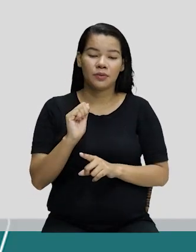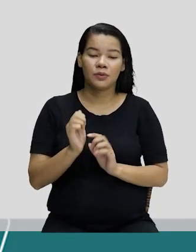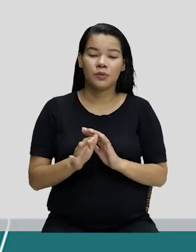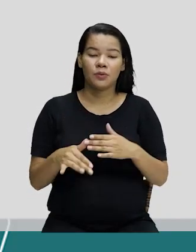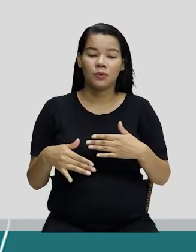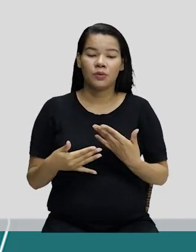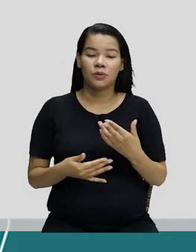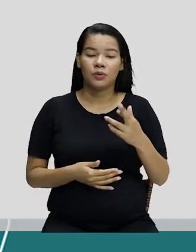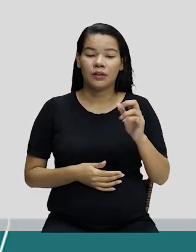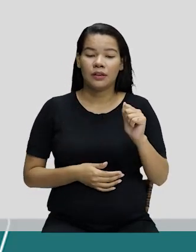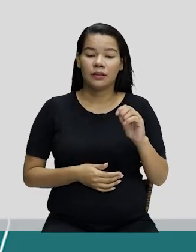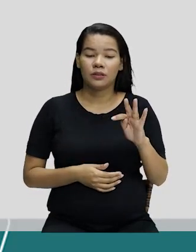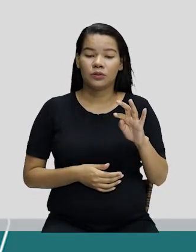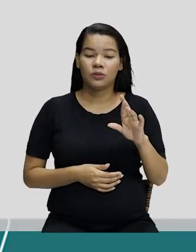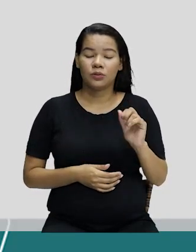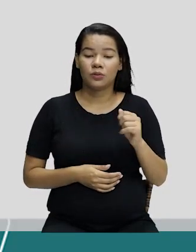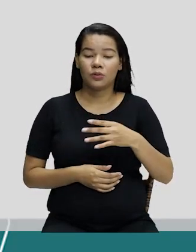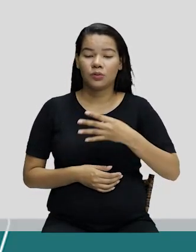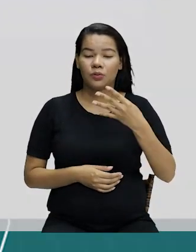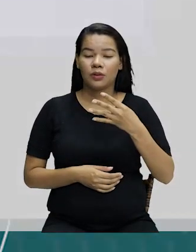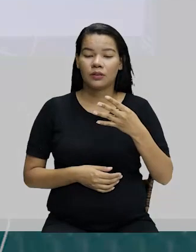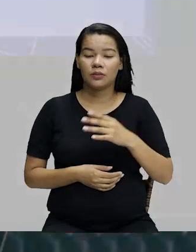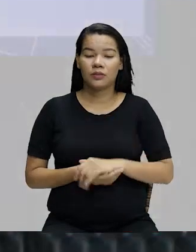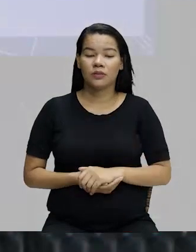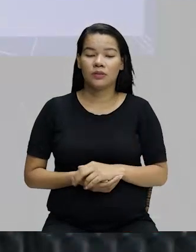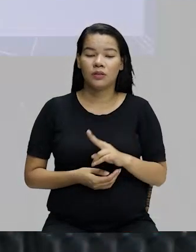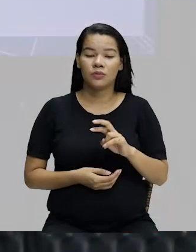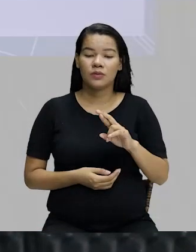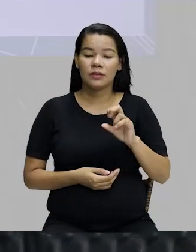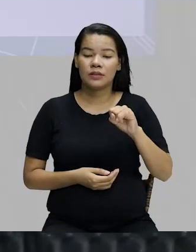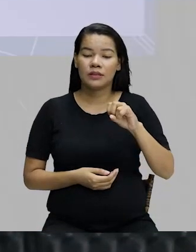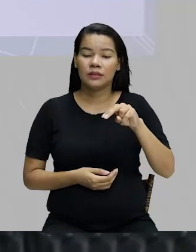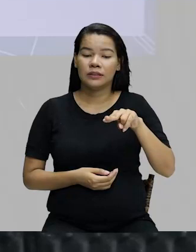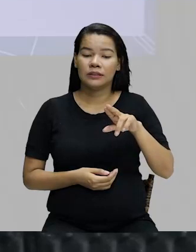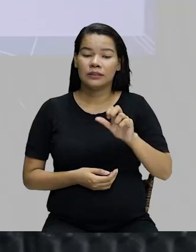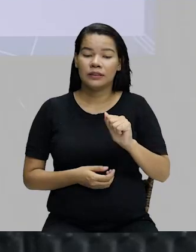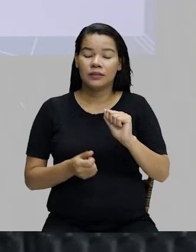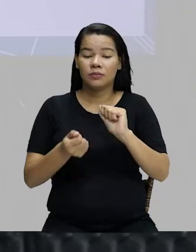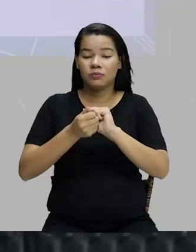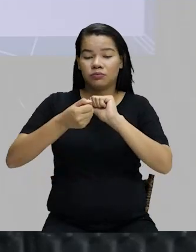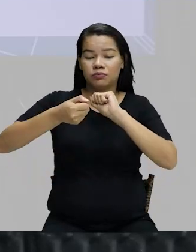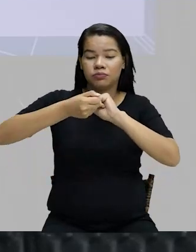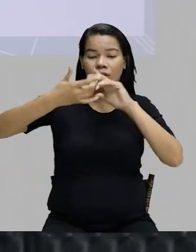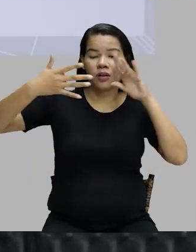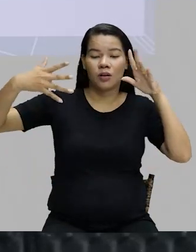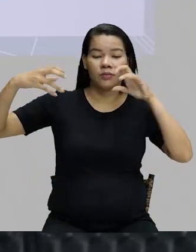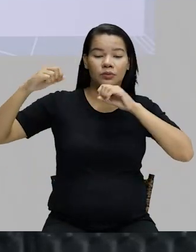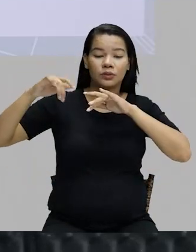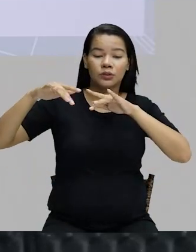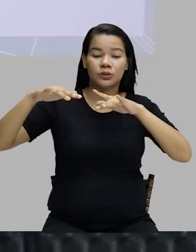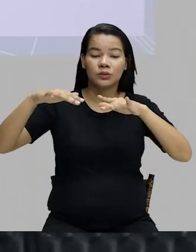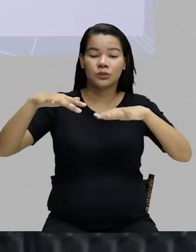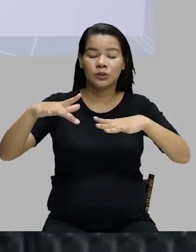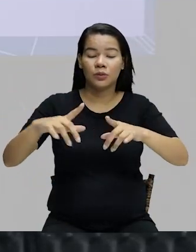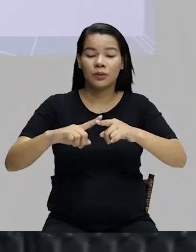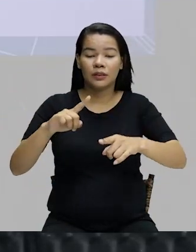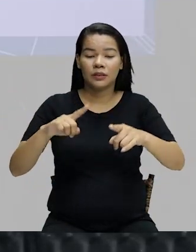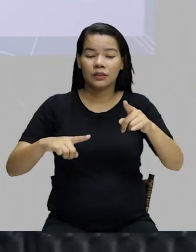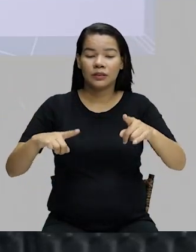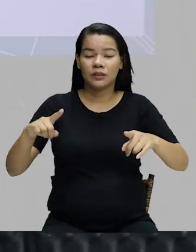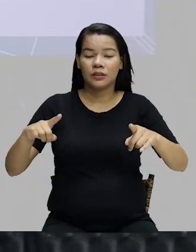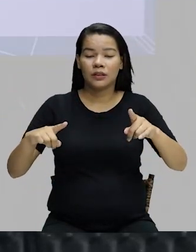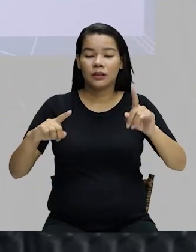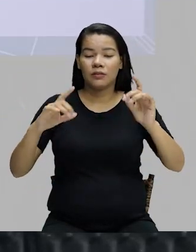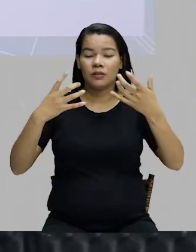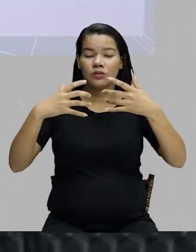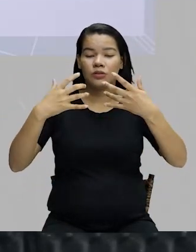reator 4 da usina nuclear de Chernobyl, explodiu e lançou um material radioativo na